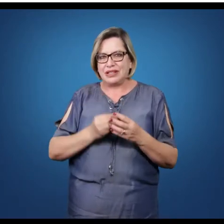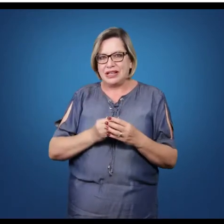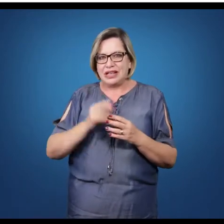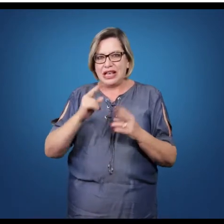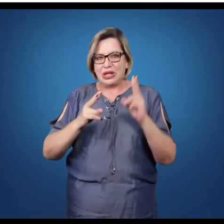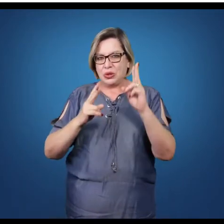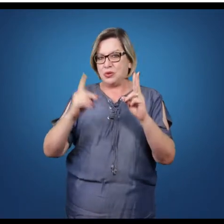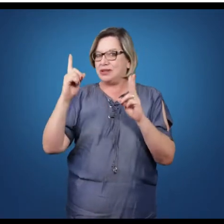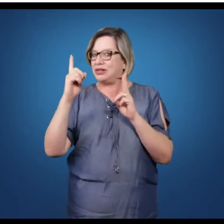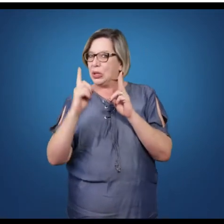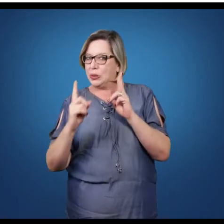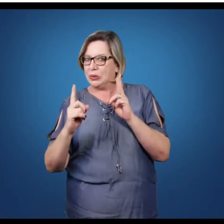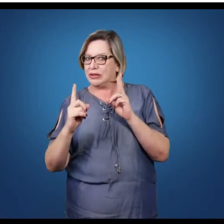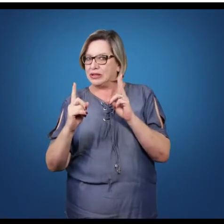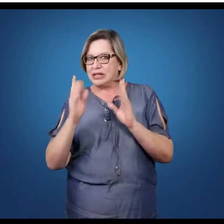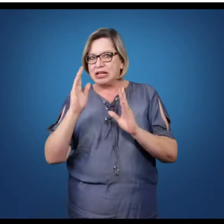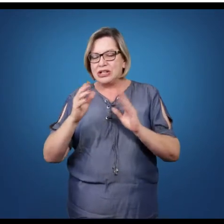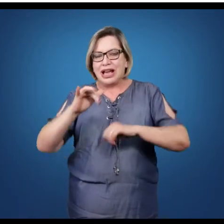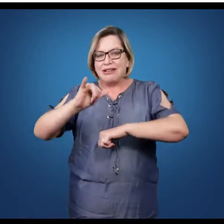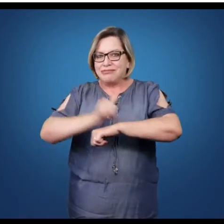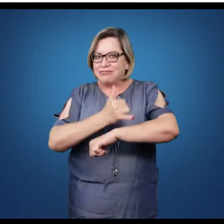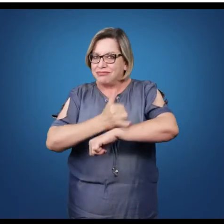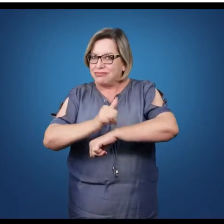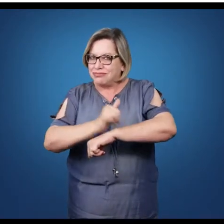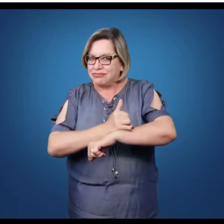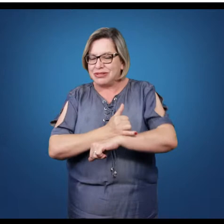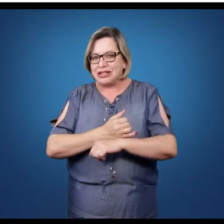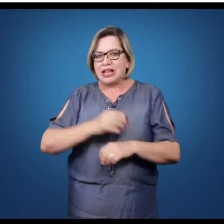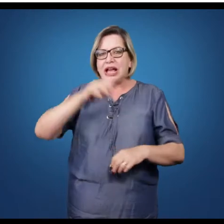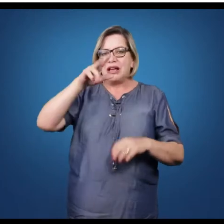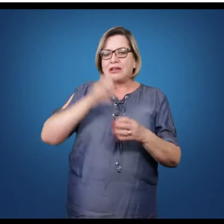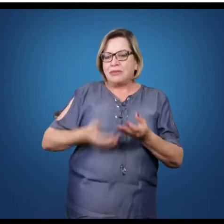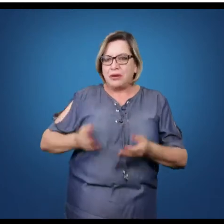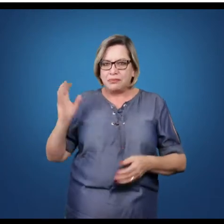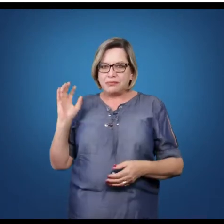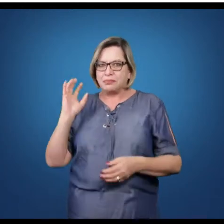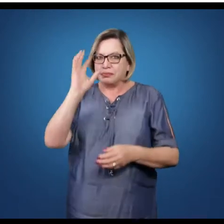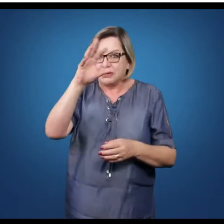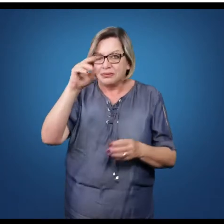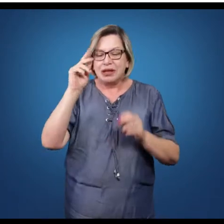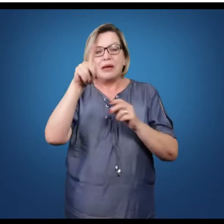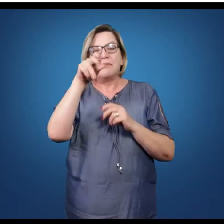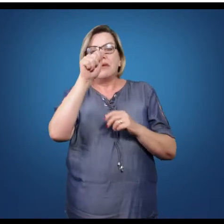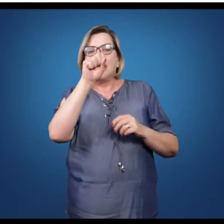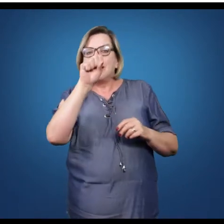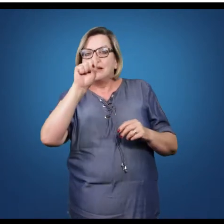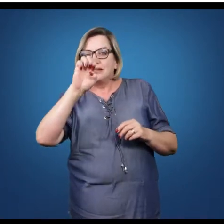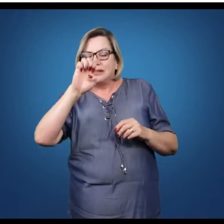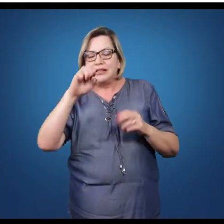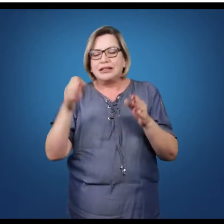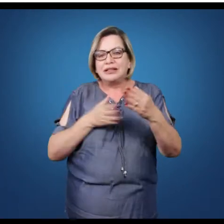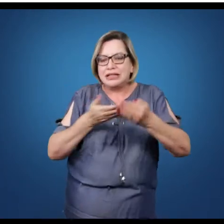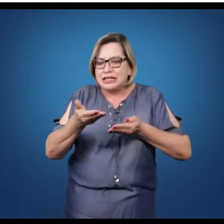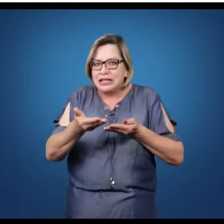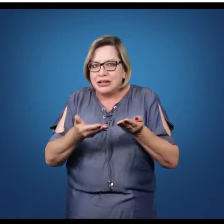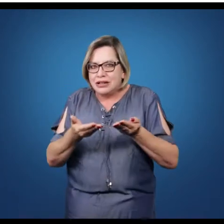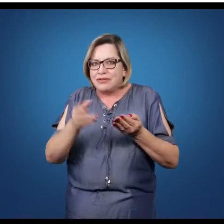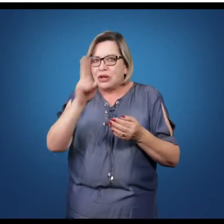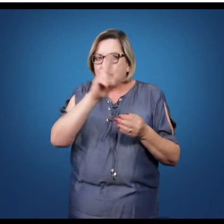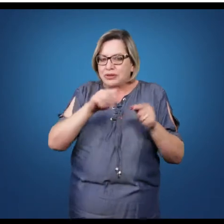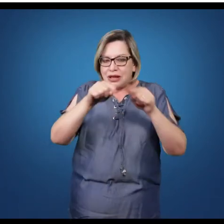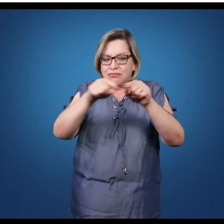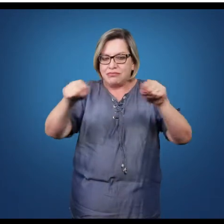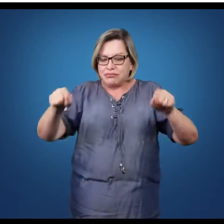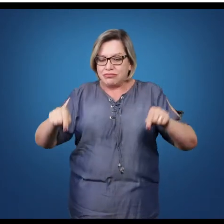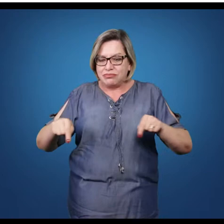jogo de 2 contra 1. A gente já está trabalhando tática, passe, drible. Certo? Vamos usar a quadra de vôlei. Vai